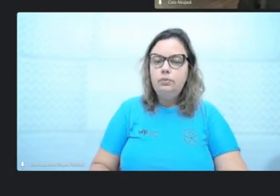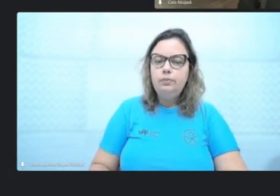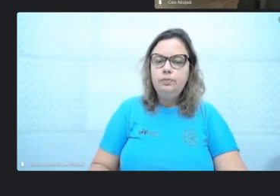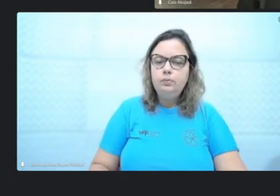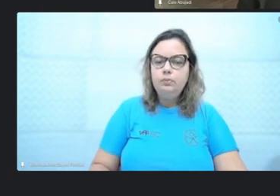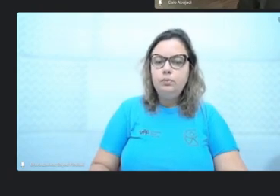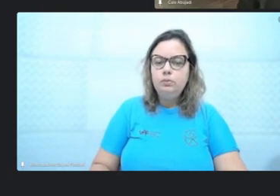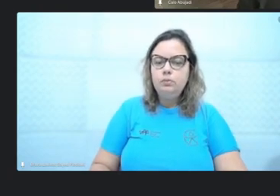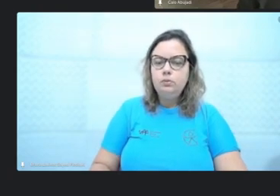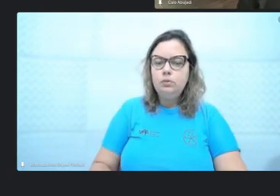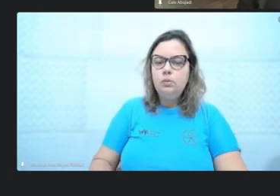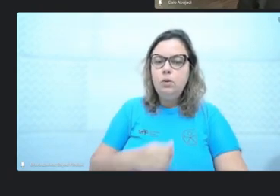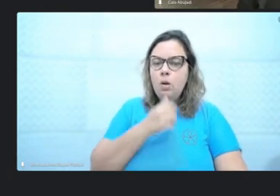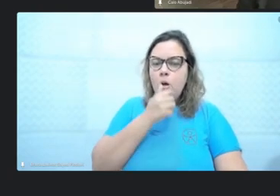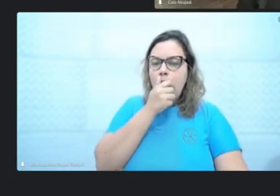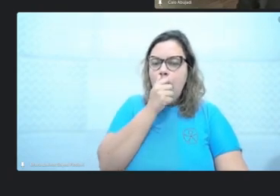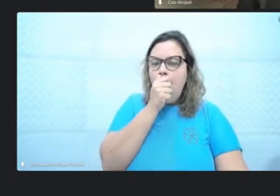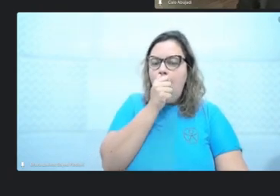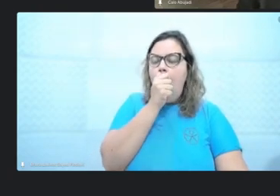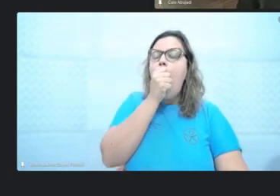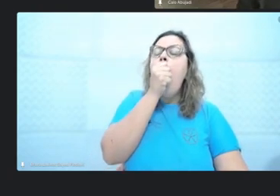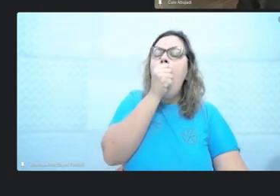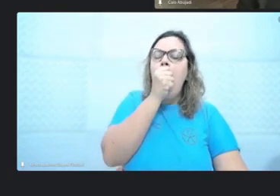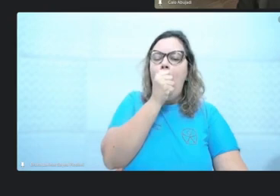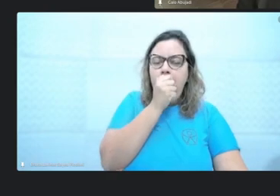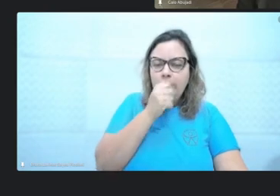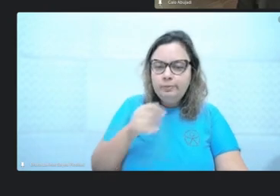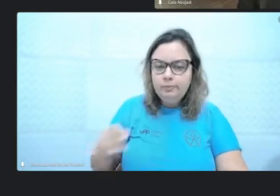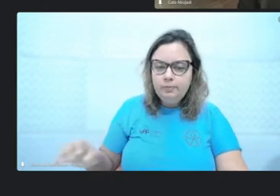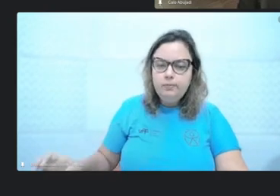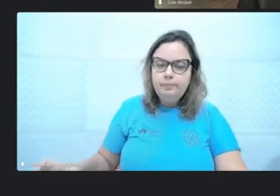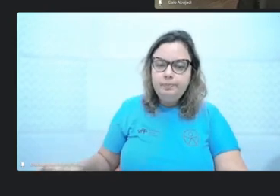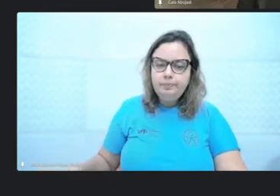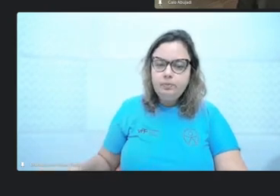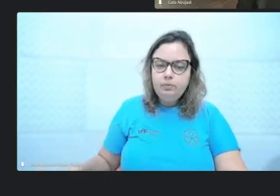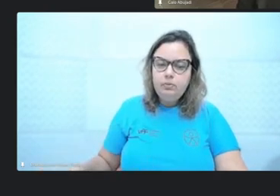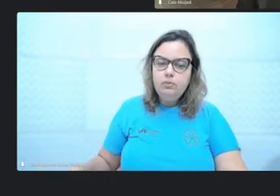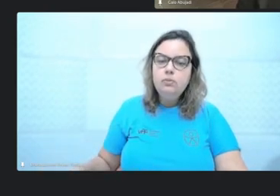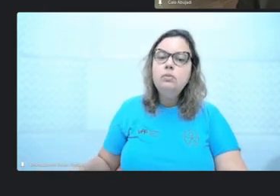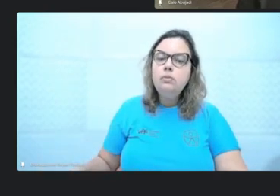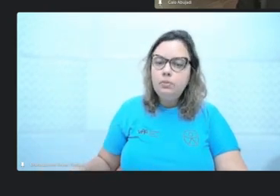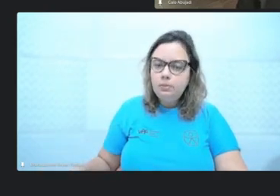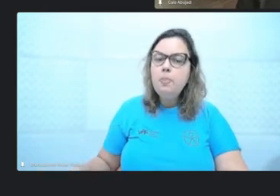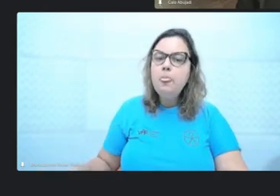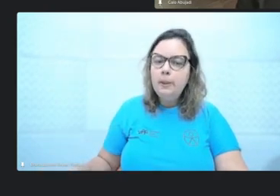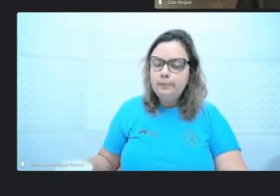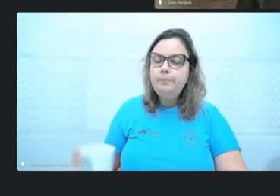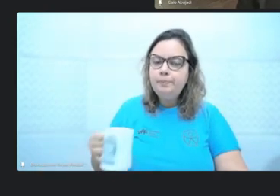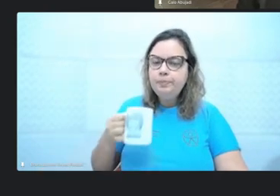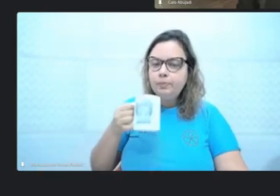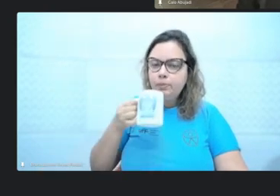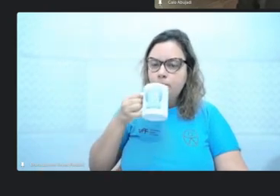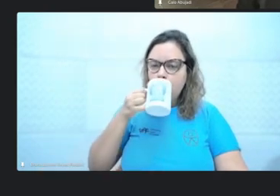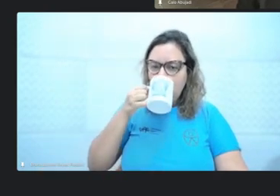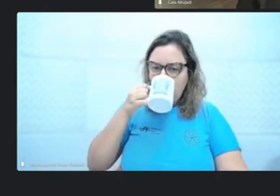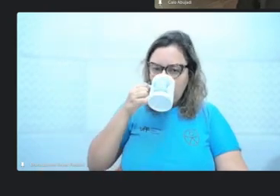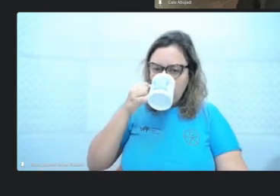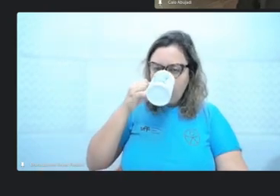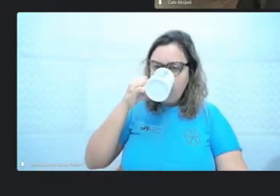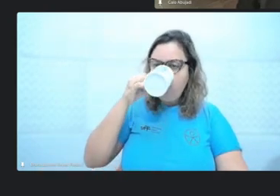ósseo muscular, no sistema glandular, na pele, no sistema conjuntivo, né? Então a gente tem